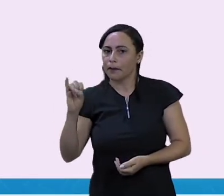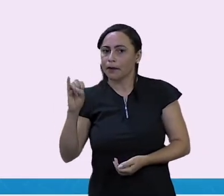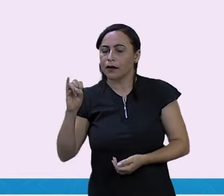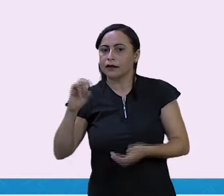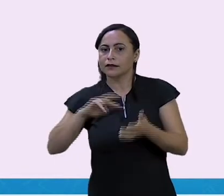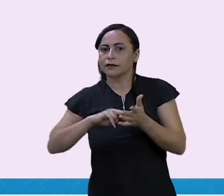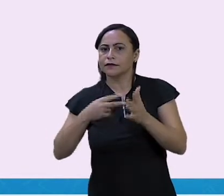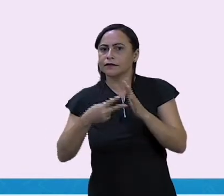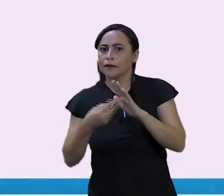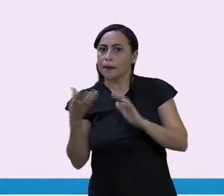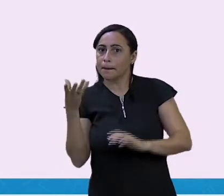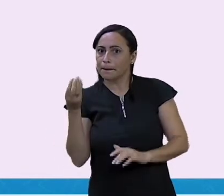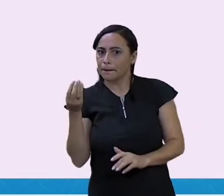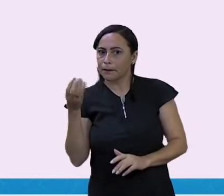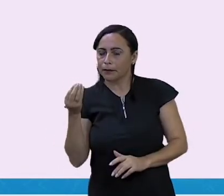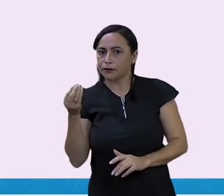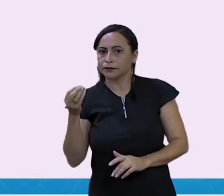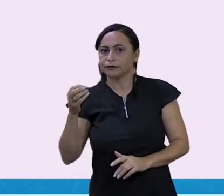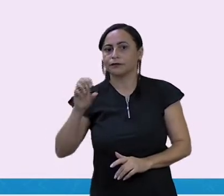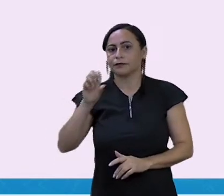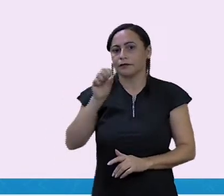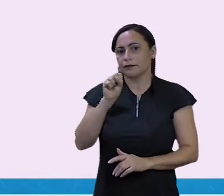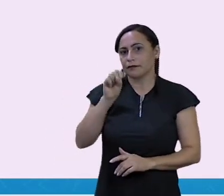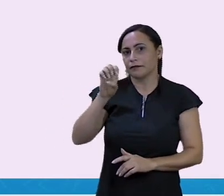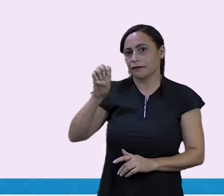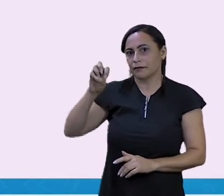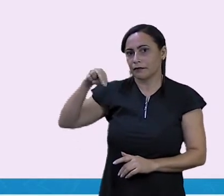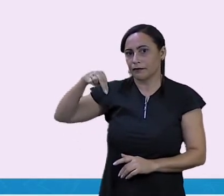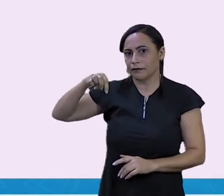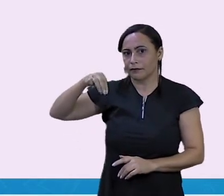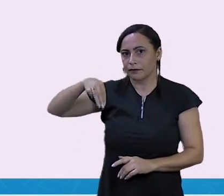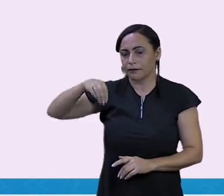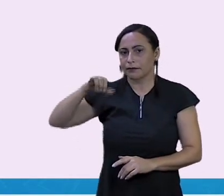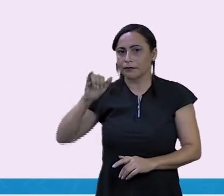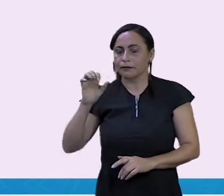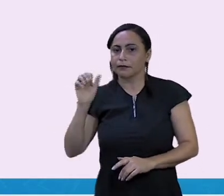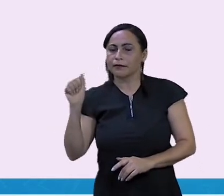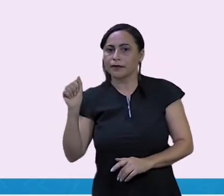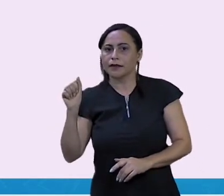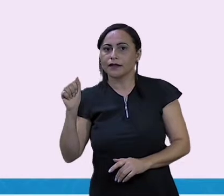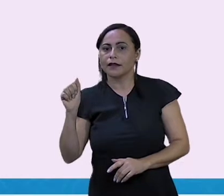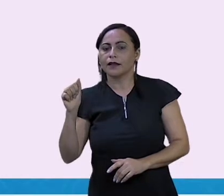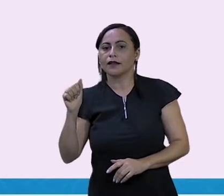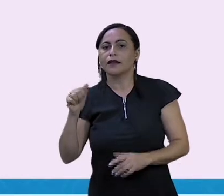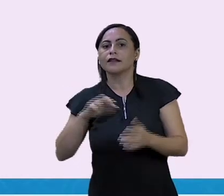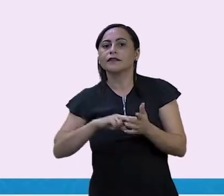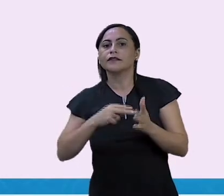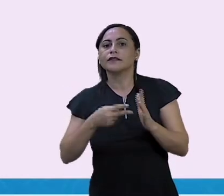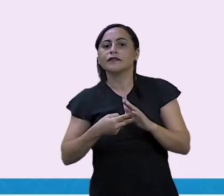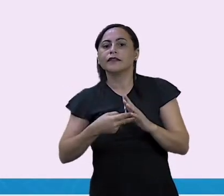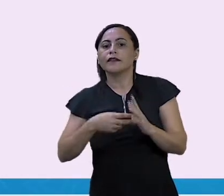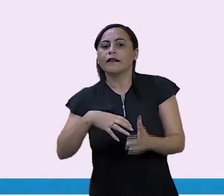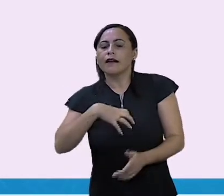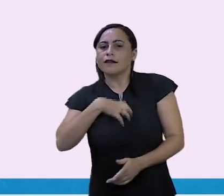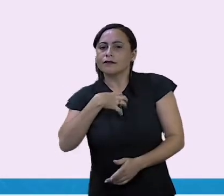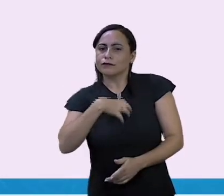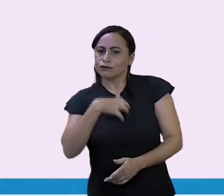dizer muitos e semia quer dizer sentido, algo que tem